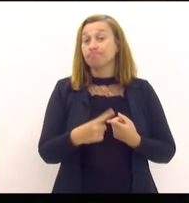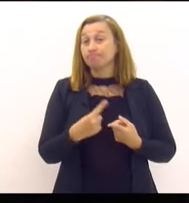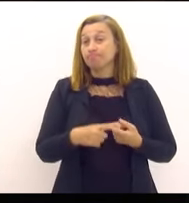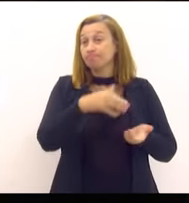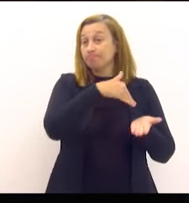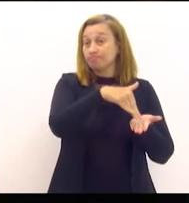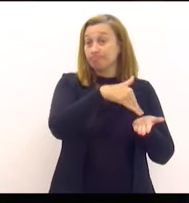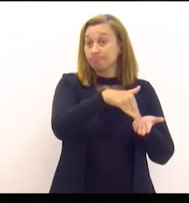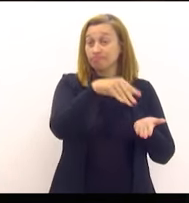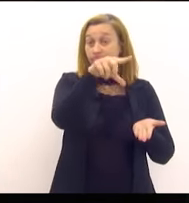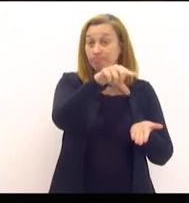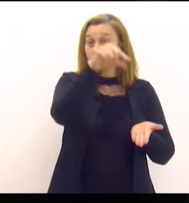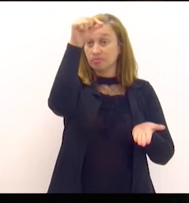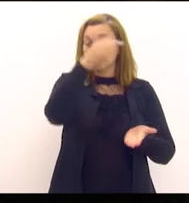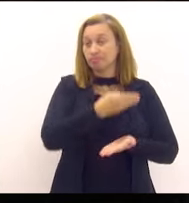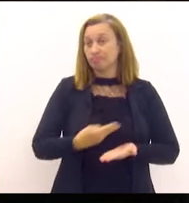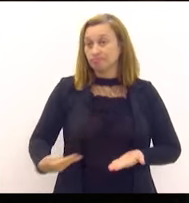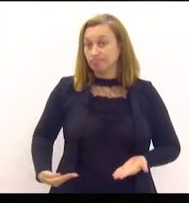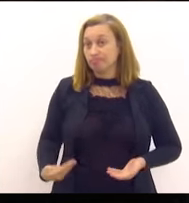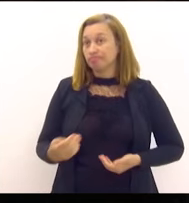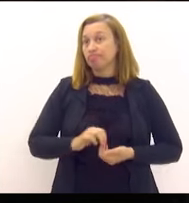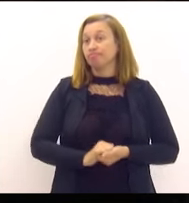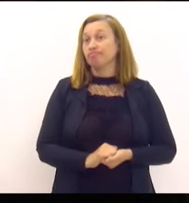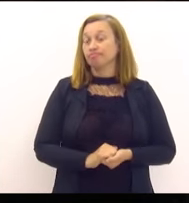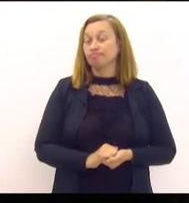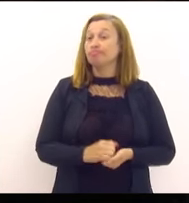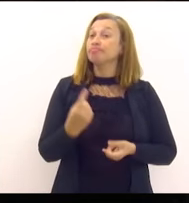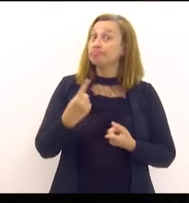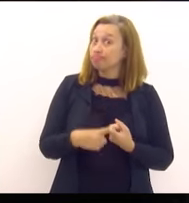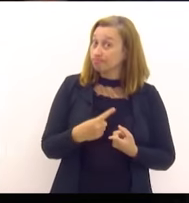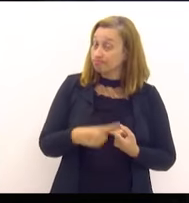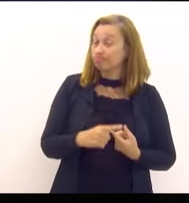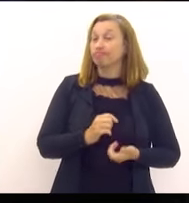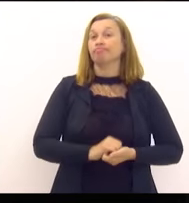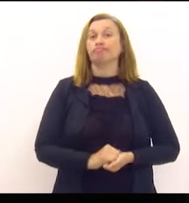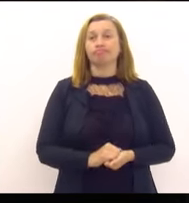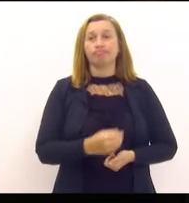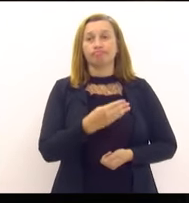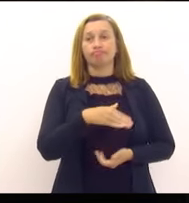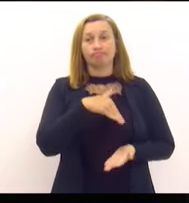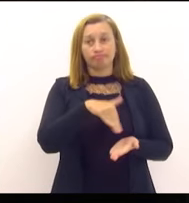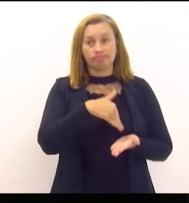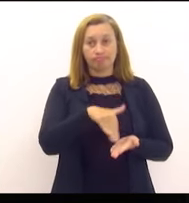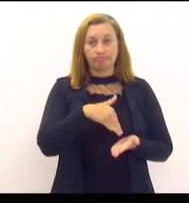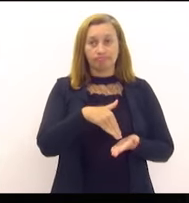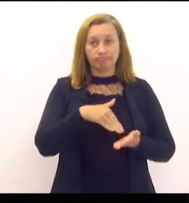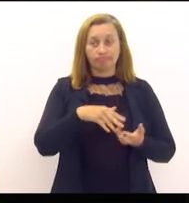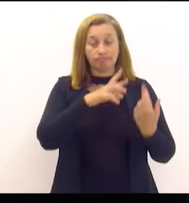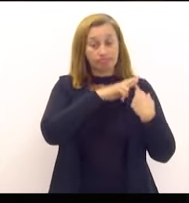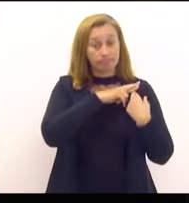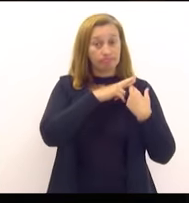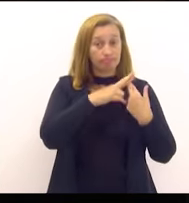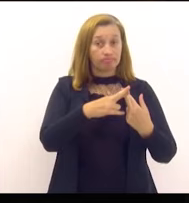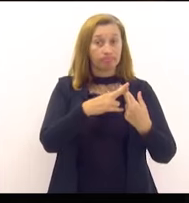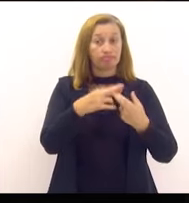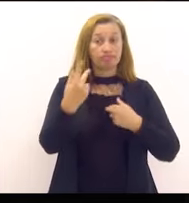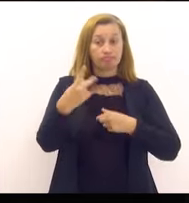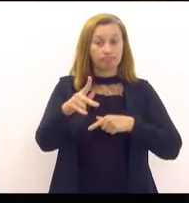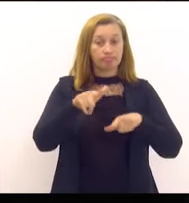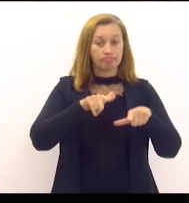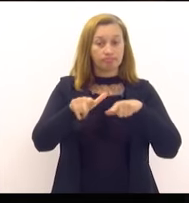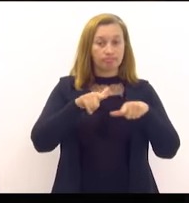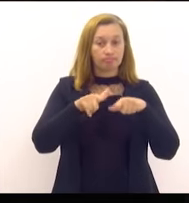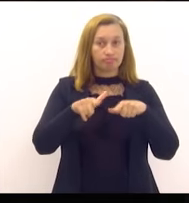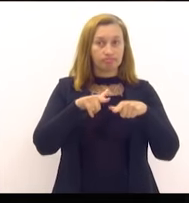ele é nomeado pelo governador, porque o secretário ele tem que se desempenhar as suas funções